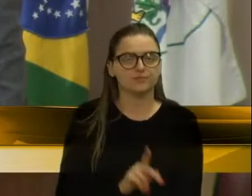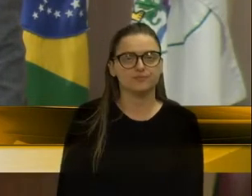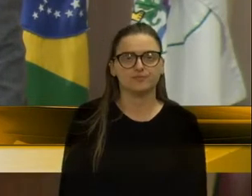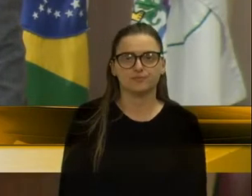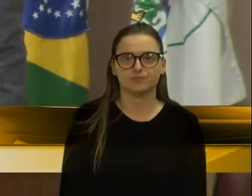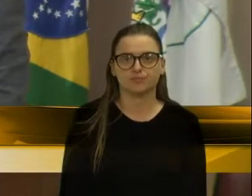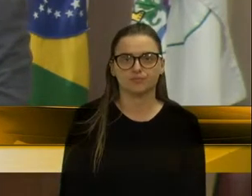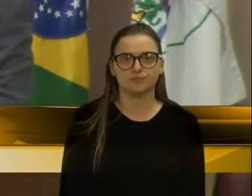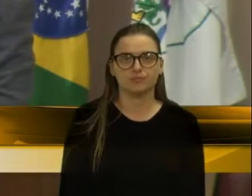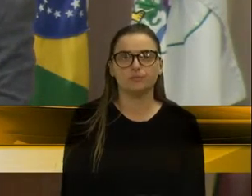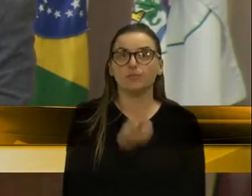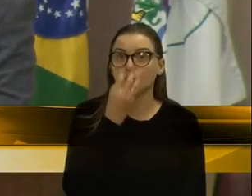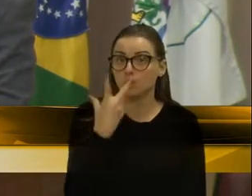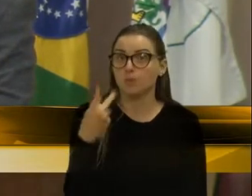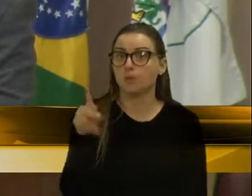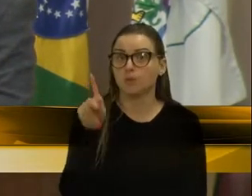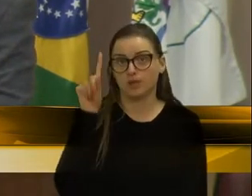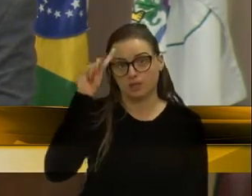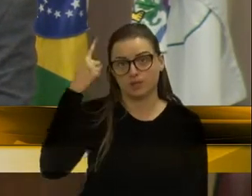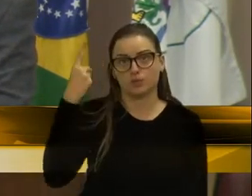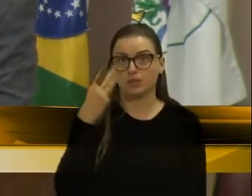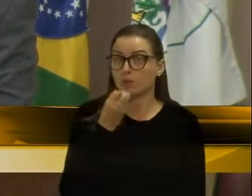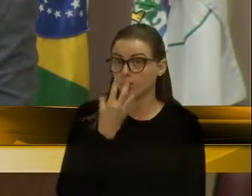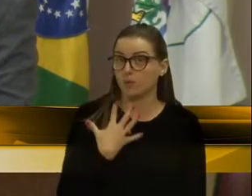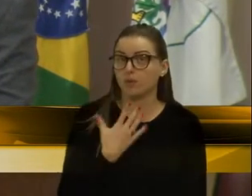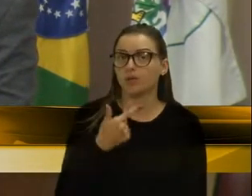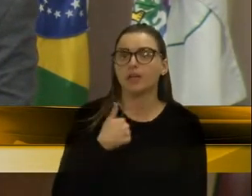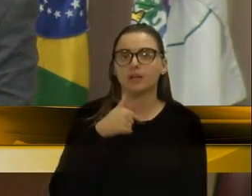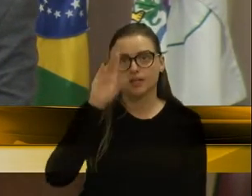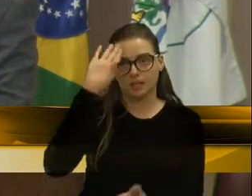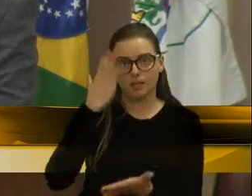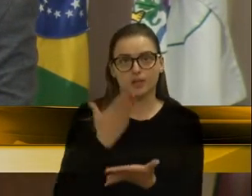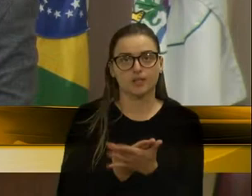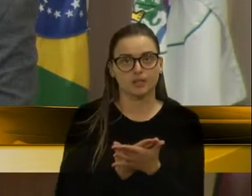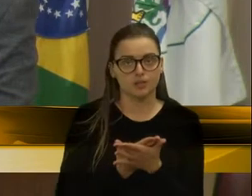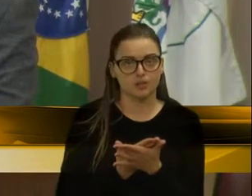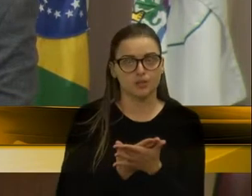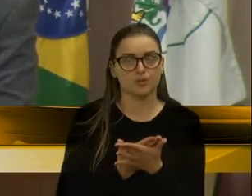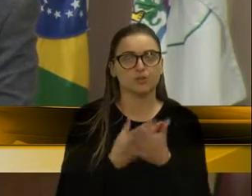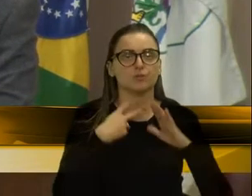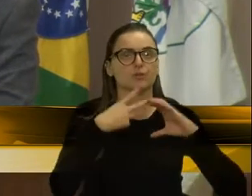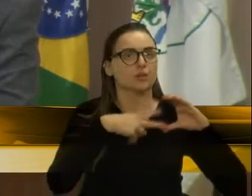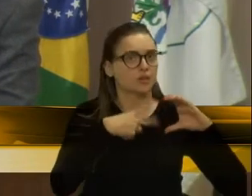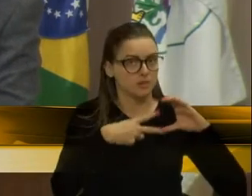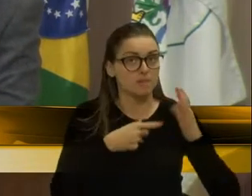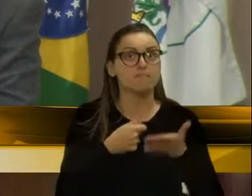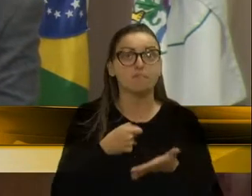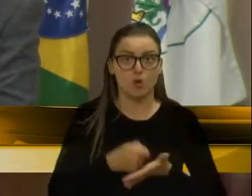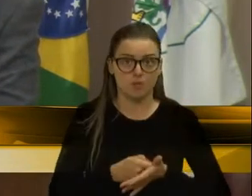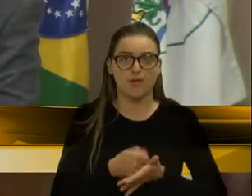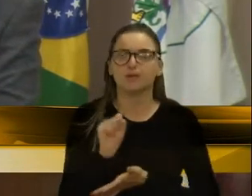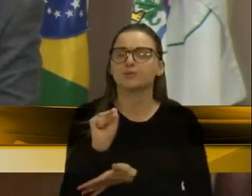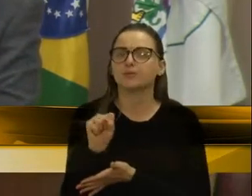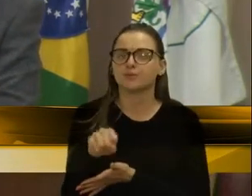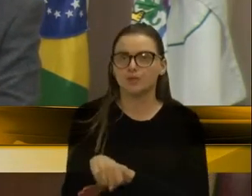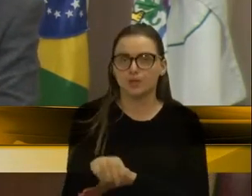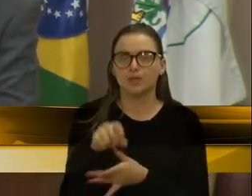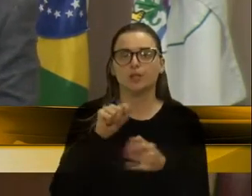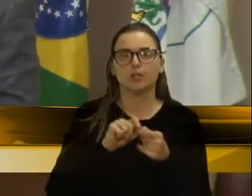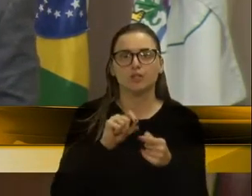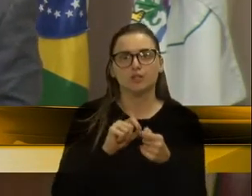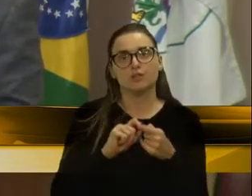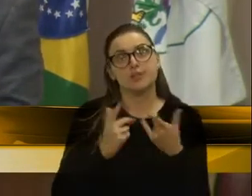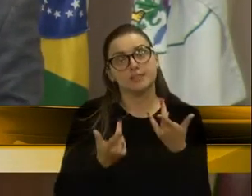muito boa sua ideia e acredito que esta casa deve sim fazer um